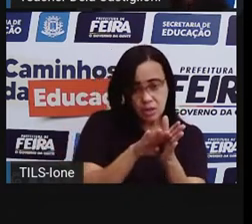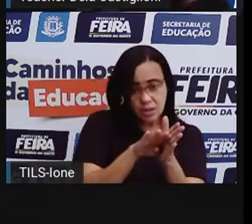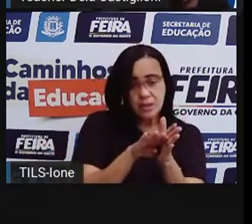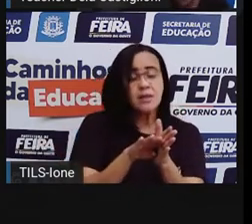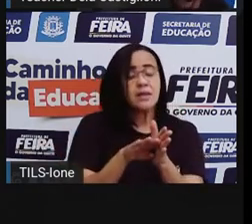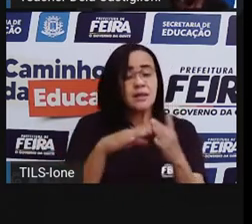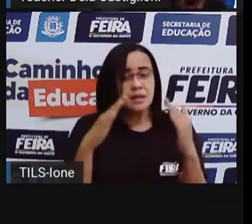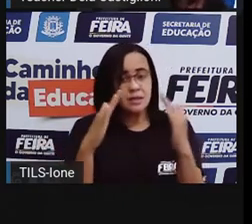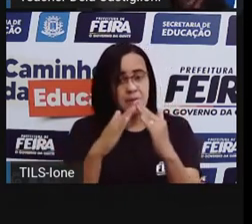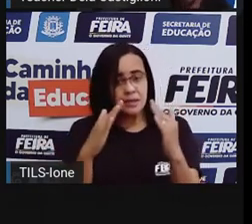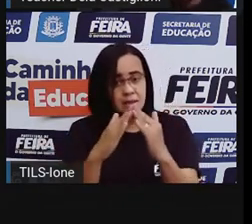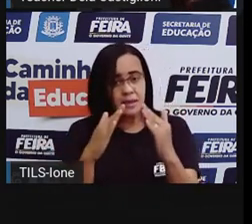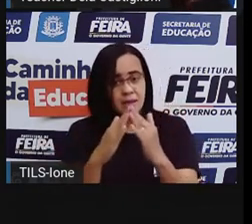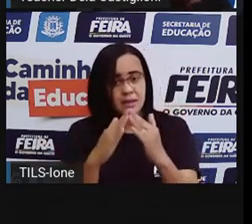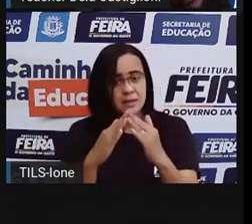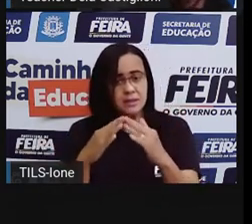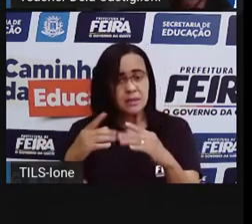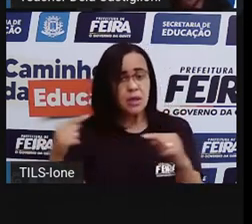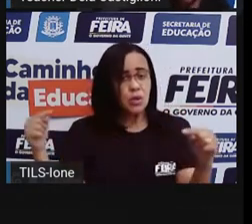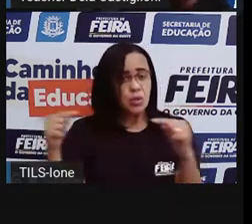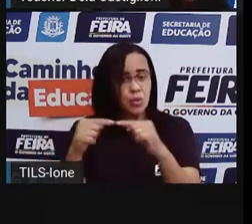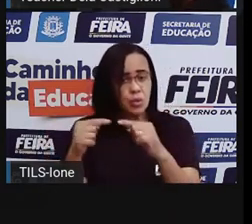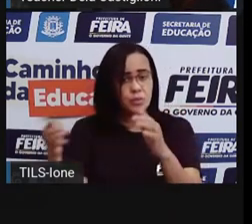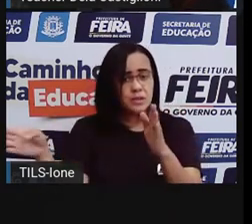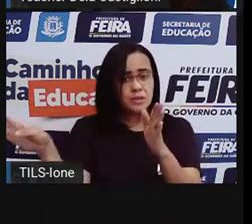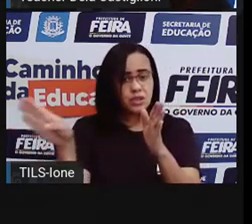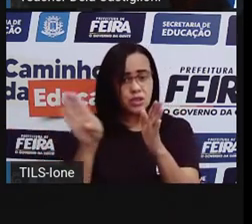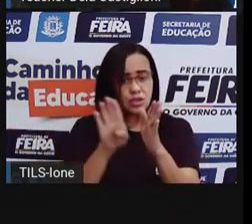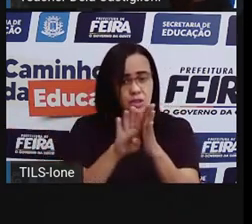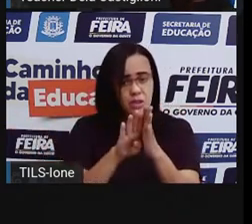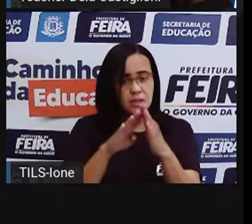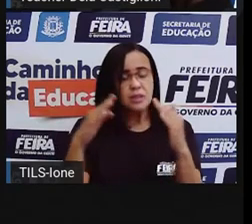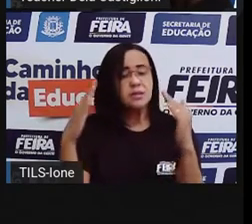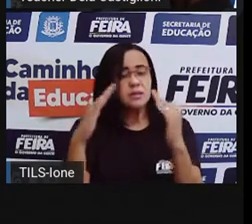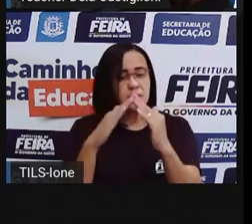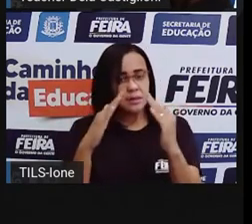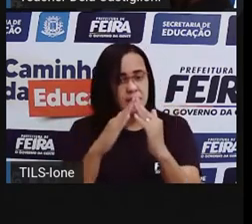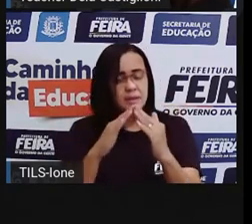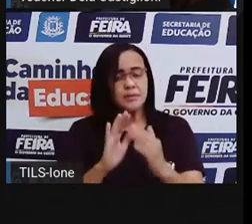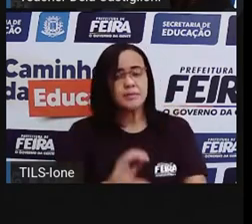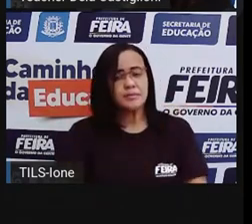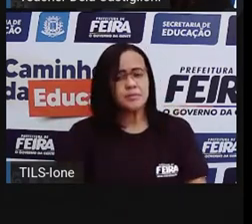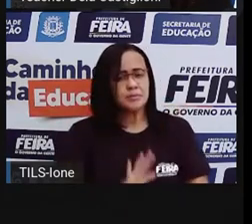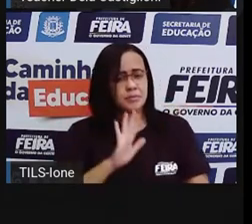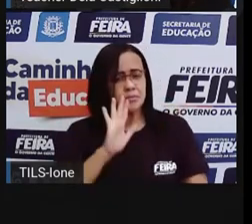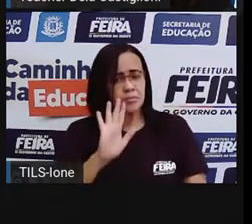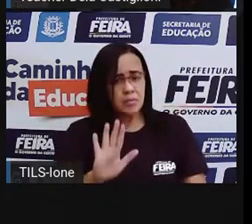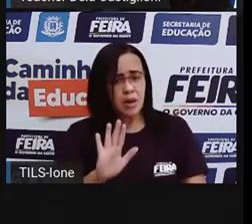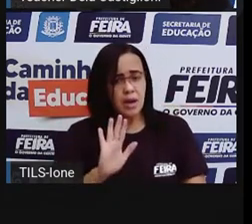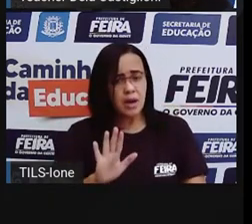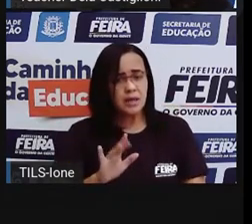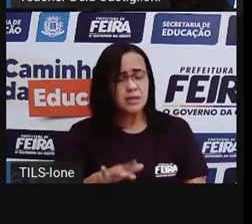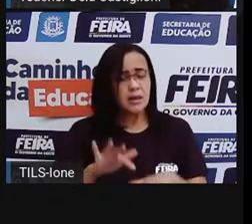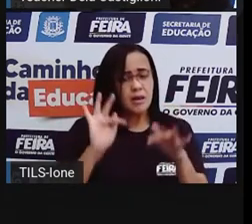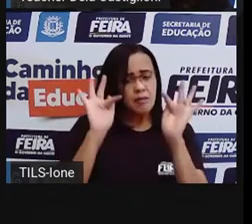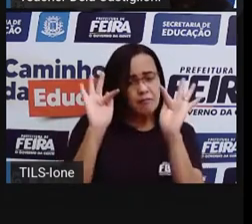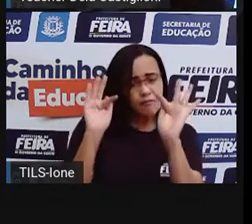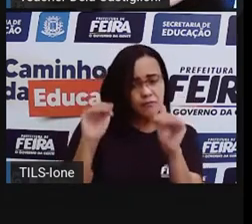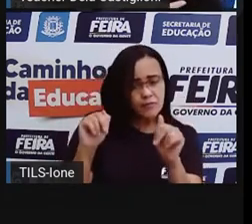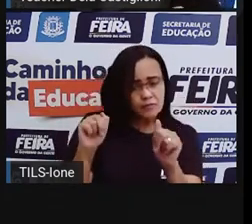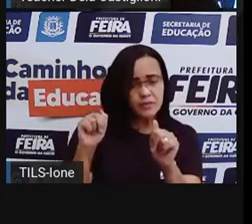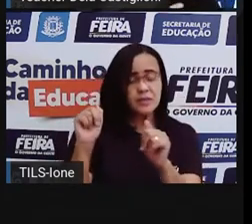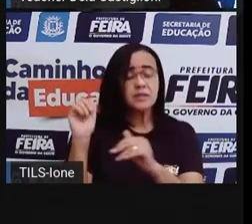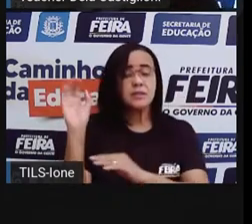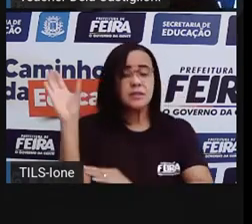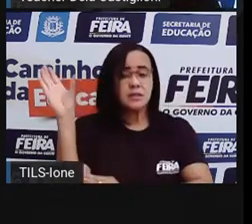Eu estou chegando nessa pessoa, eu estou chegando nessa casa. Mas já no finalzinho da noite, quando a gente